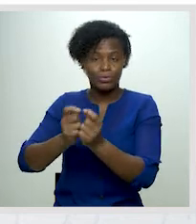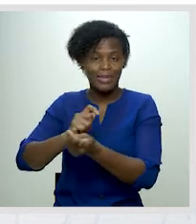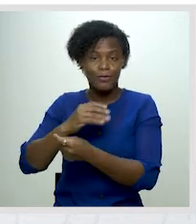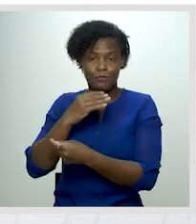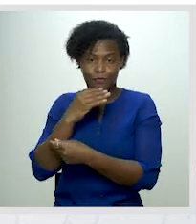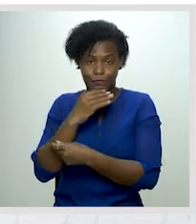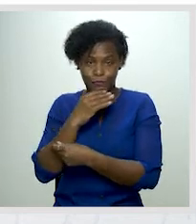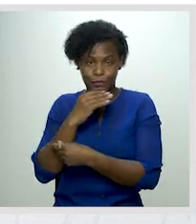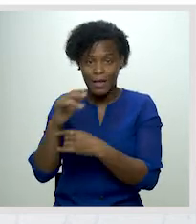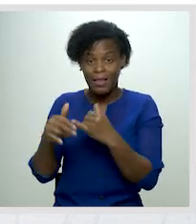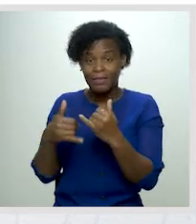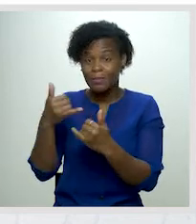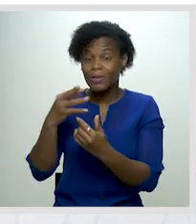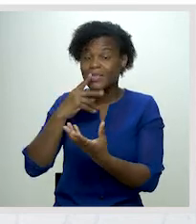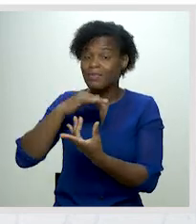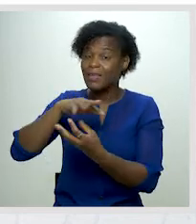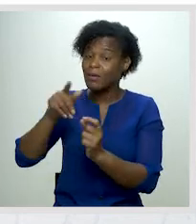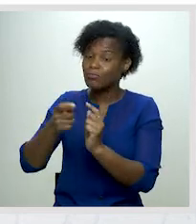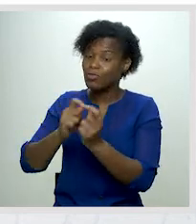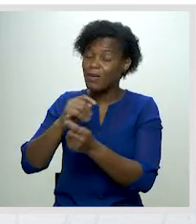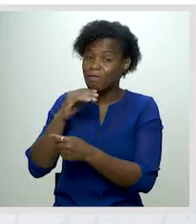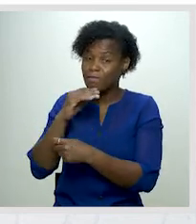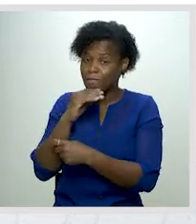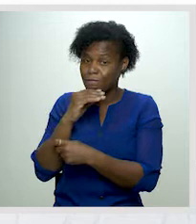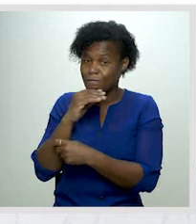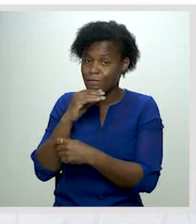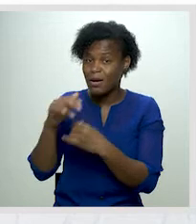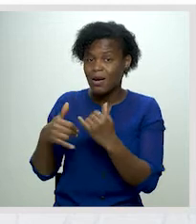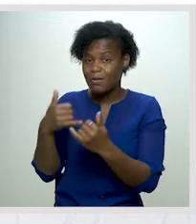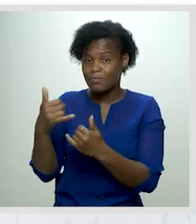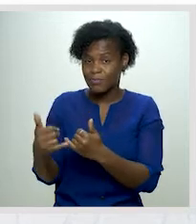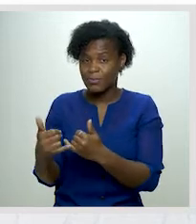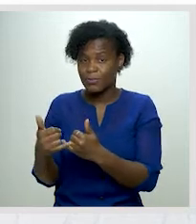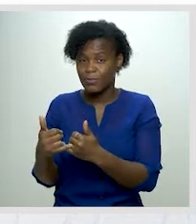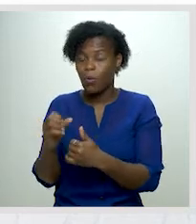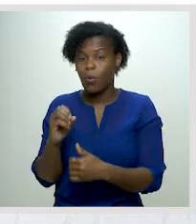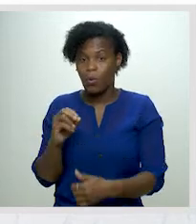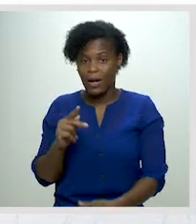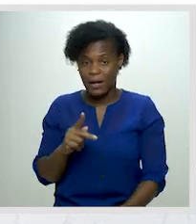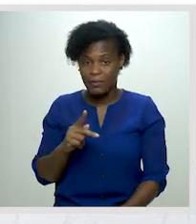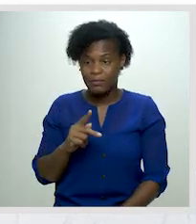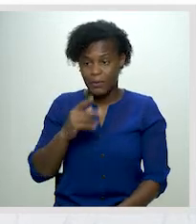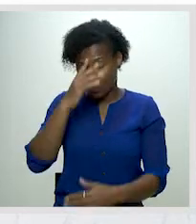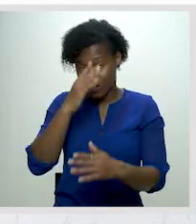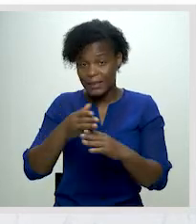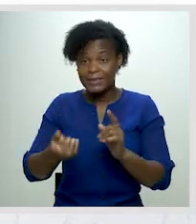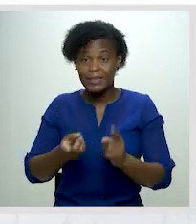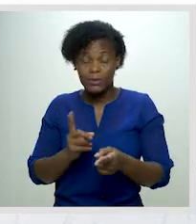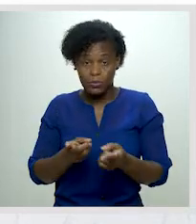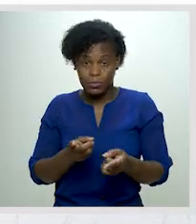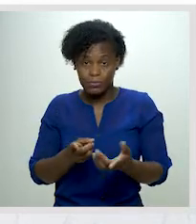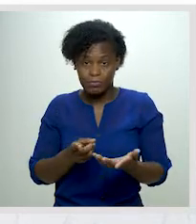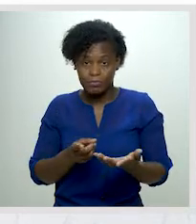arrefecimento. Depois que a Terra entrou em estado de arrefecimento, ok, o que é que